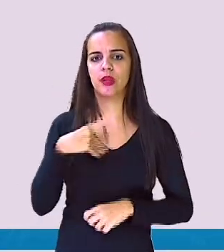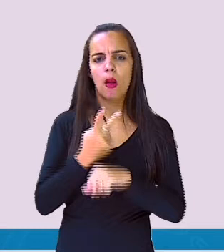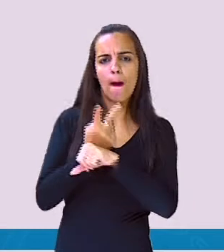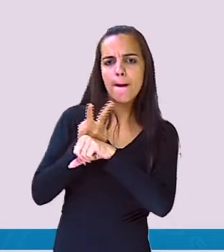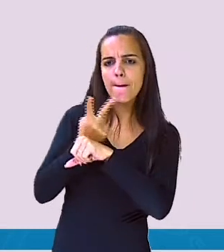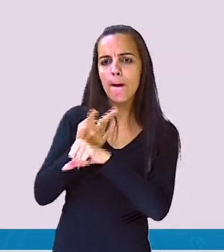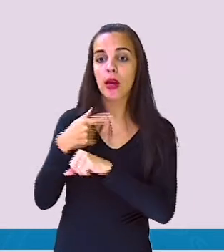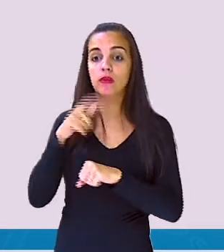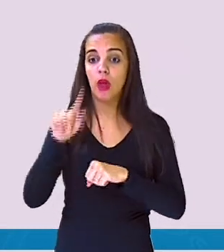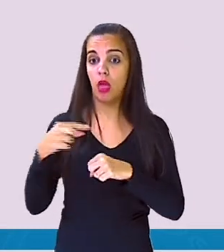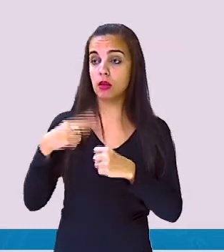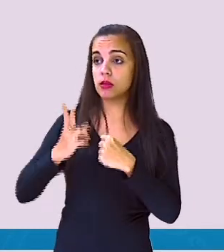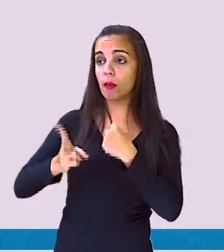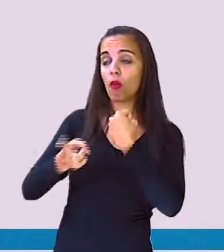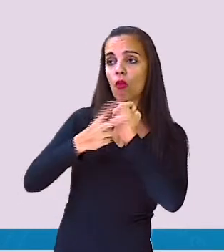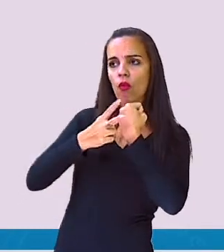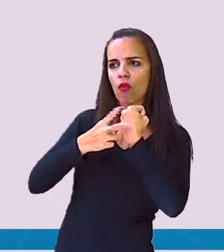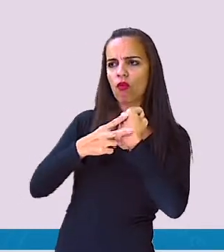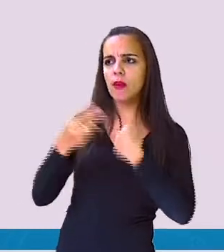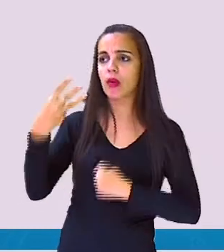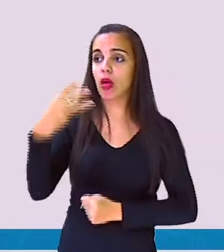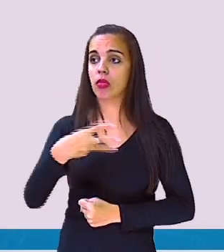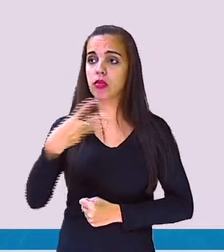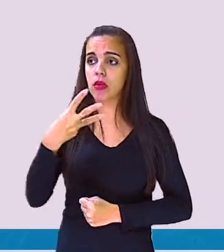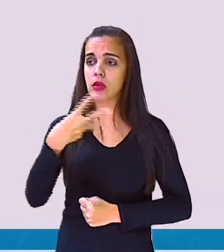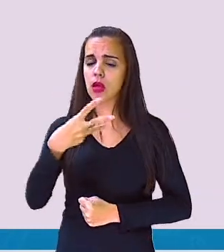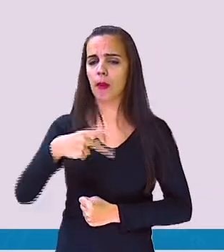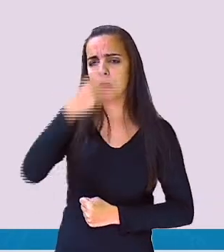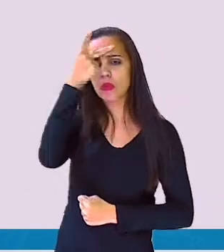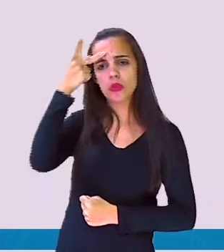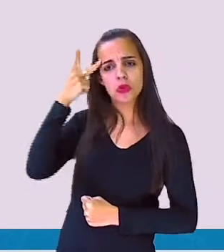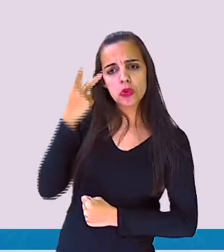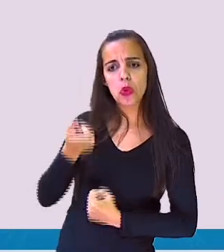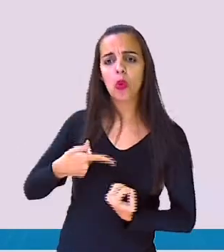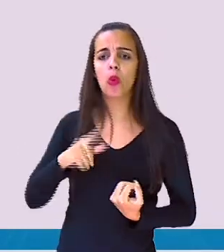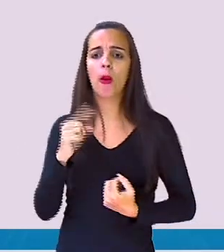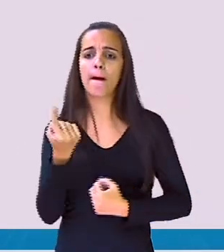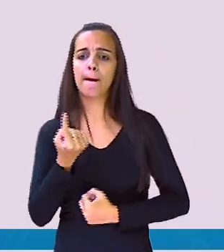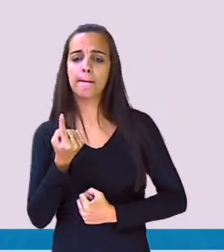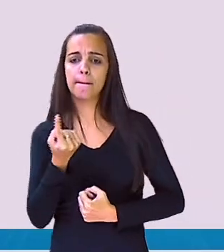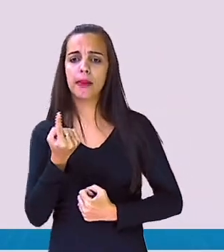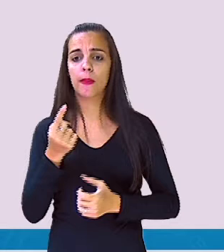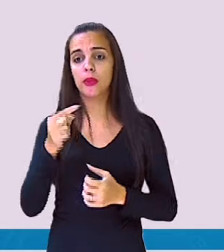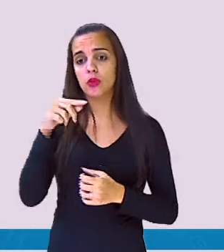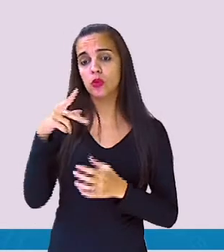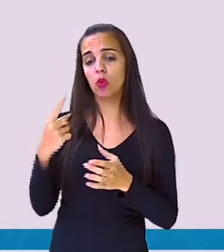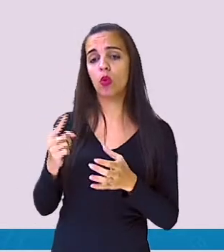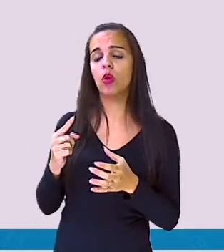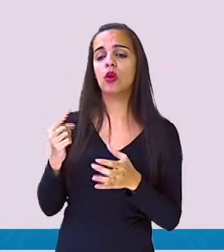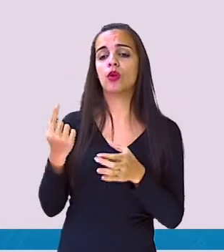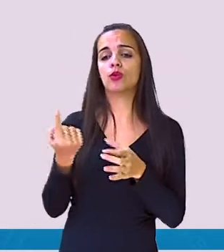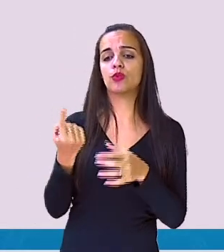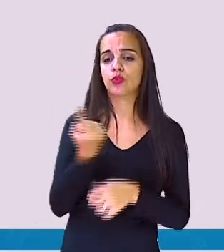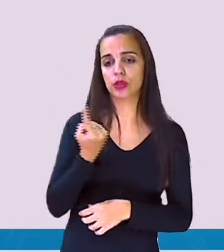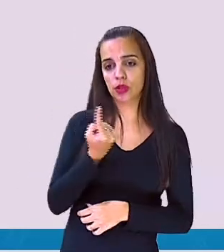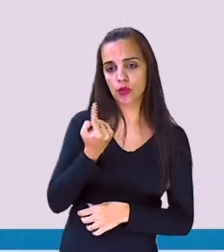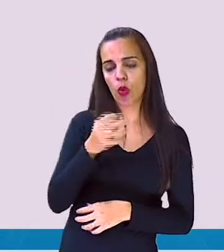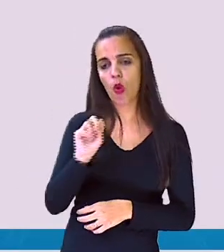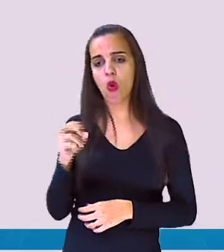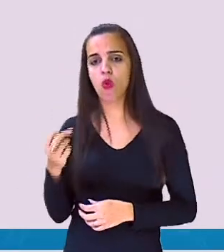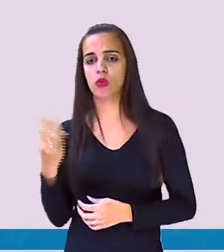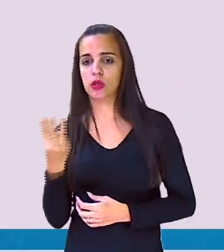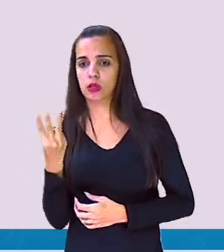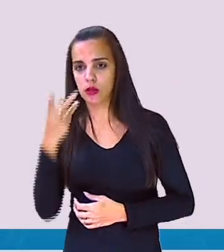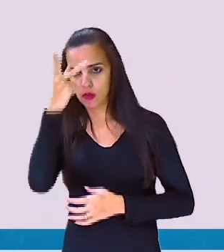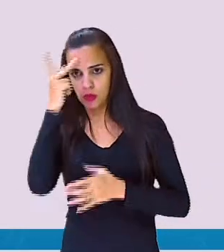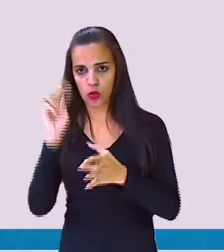3ª pessoa do plural, frases com verbo na 3ª pessoa do singular, mais a partícula se. Não